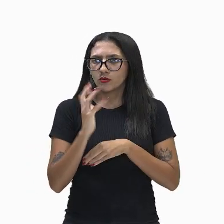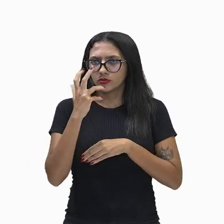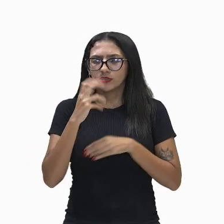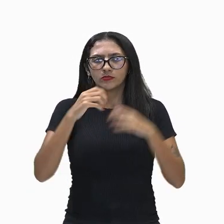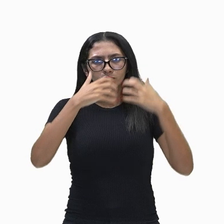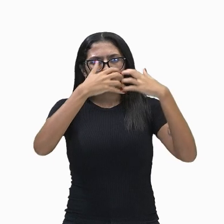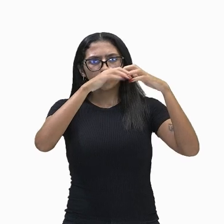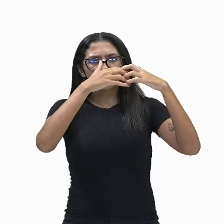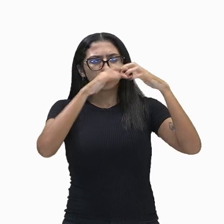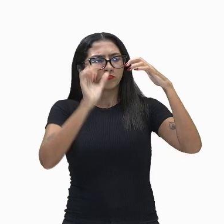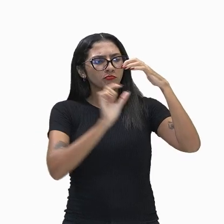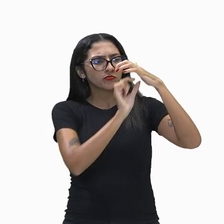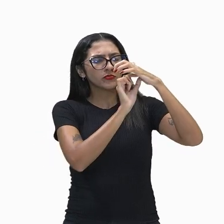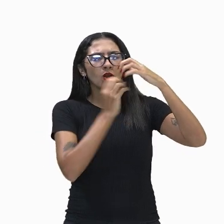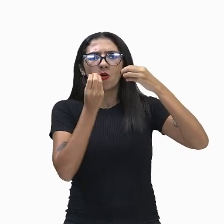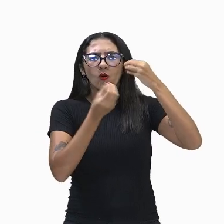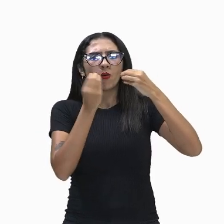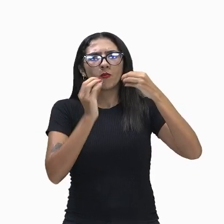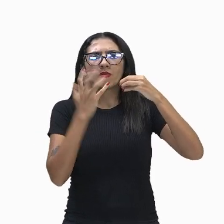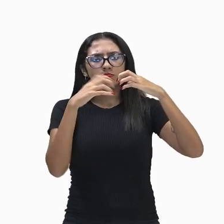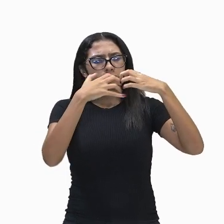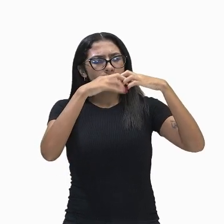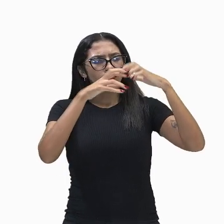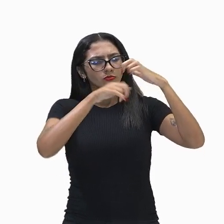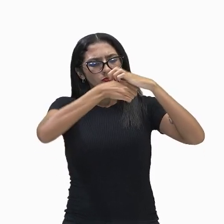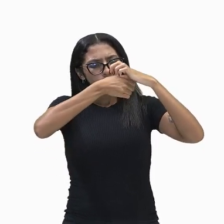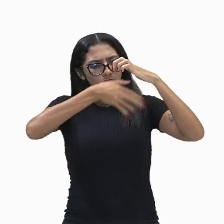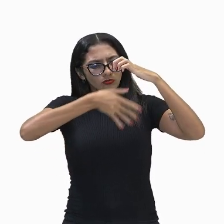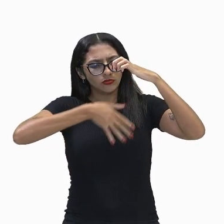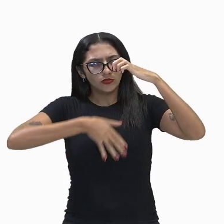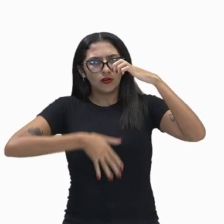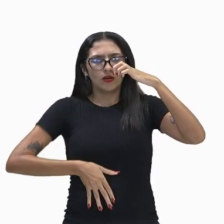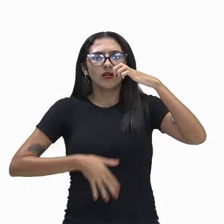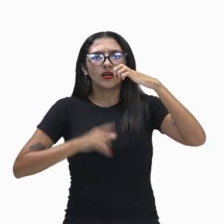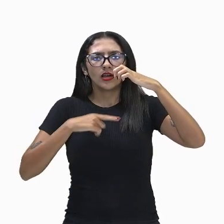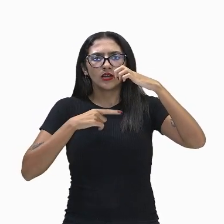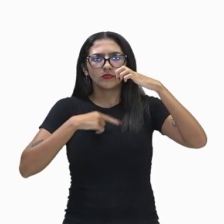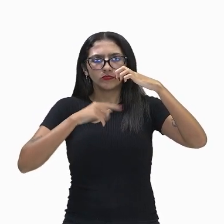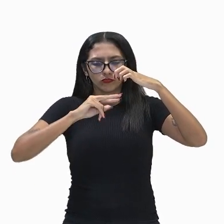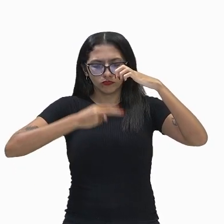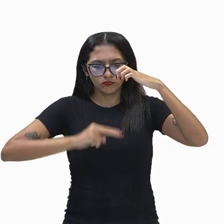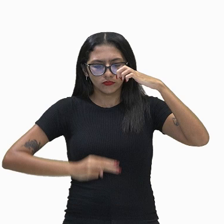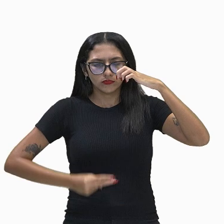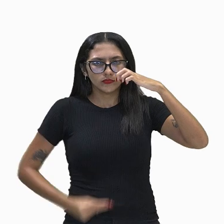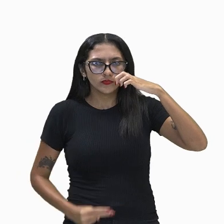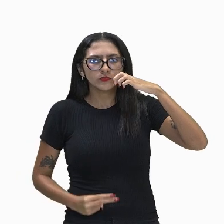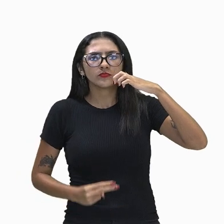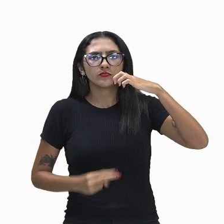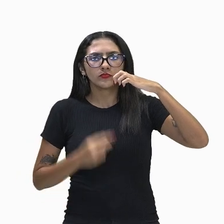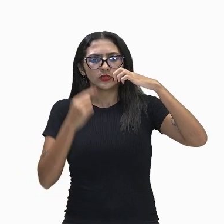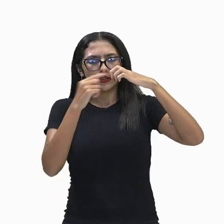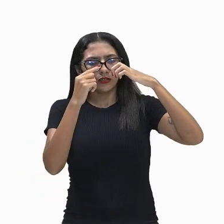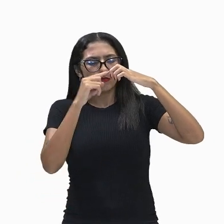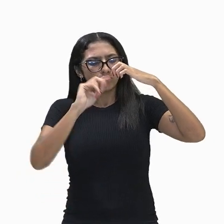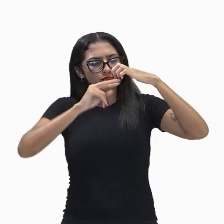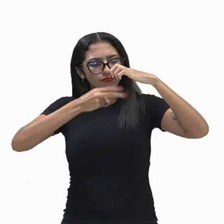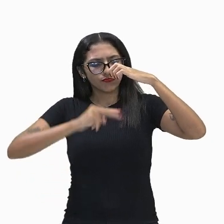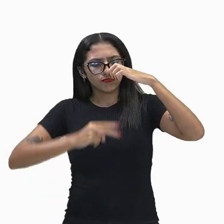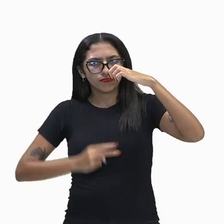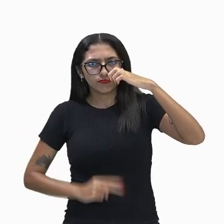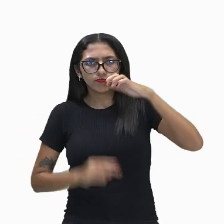em aprender como acontece, tá bom? Então, o hormônio folículo estimulante, produzido pela hipófise, e o